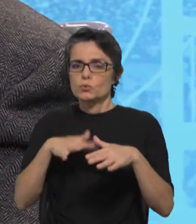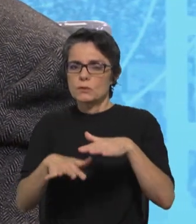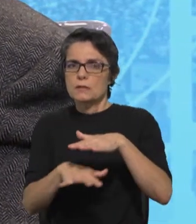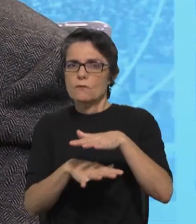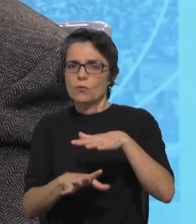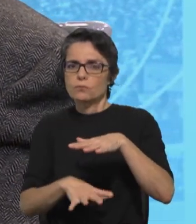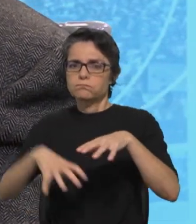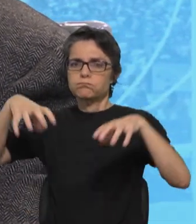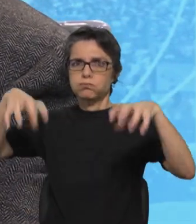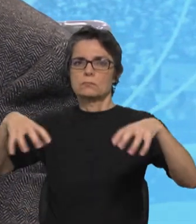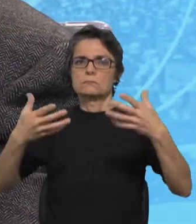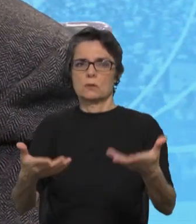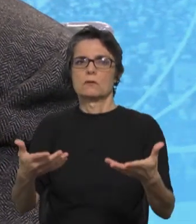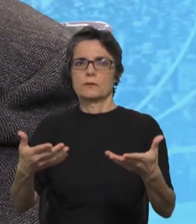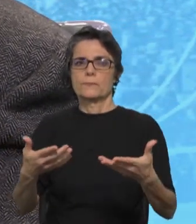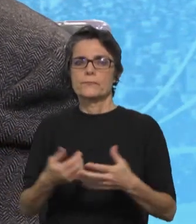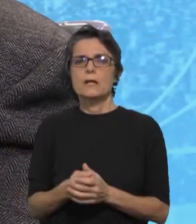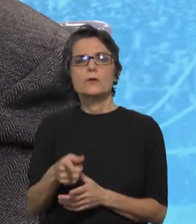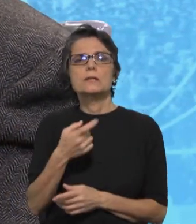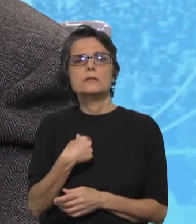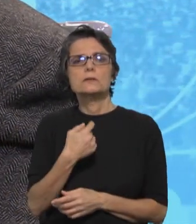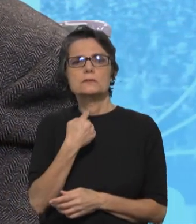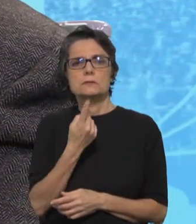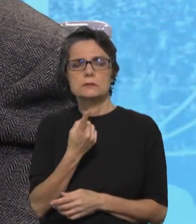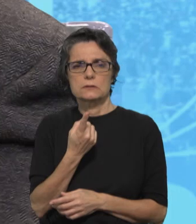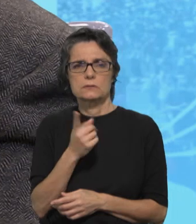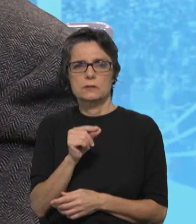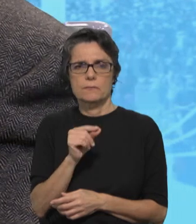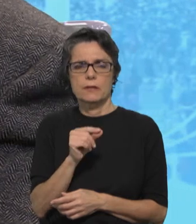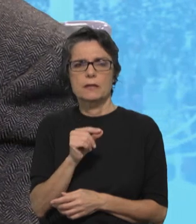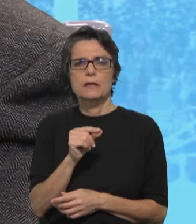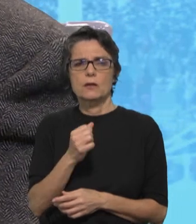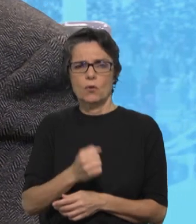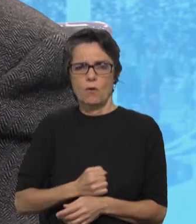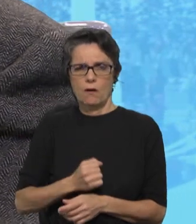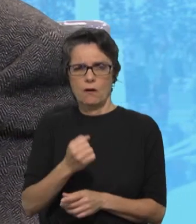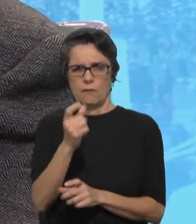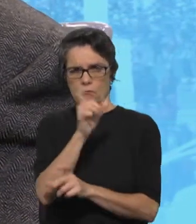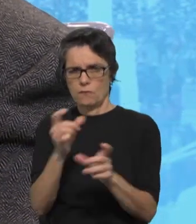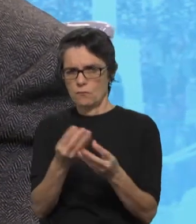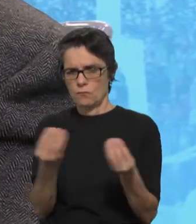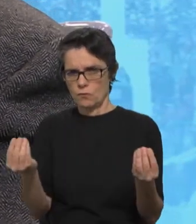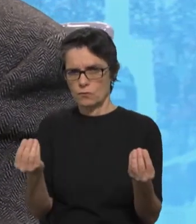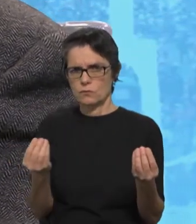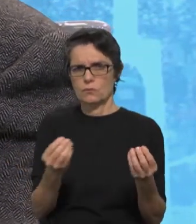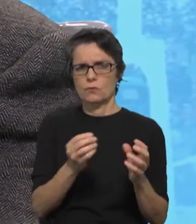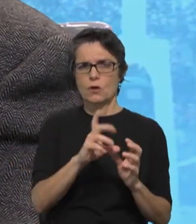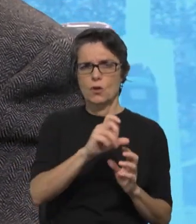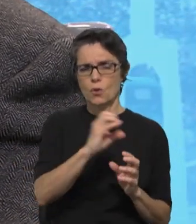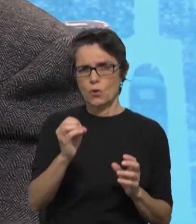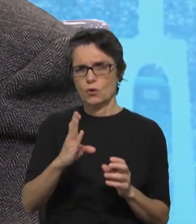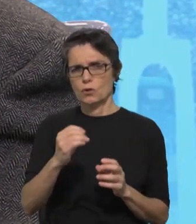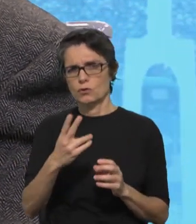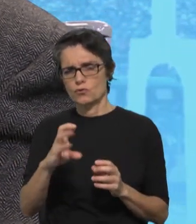que eu queria acentuar. É que os católicos, muitos vindos da Ação Católica, quer da JOC e da LOC, quer da